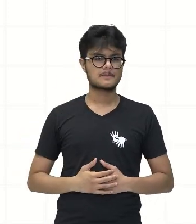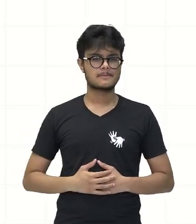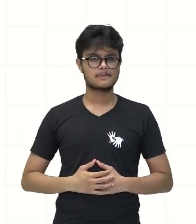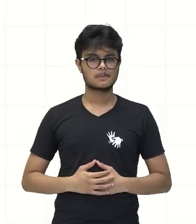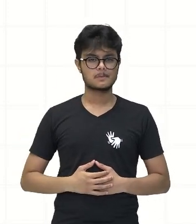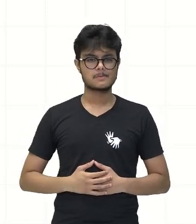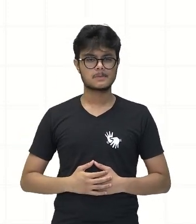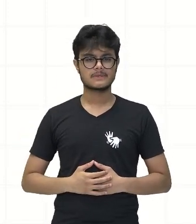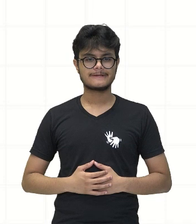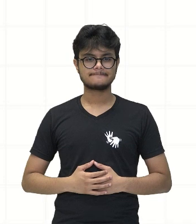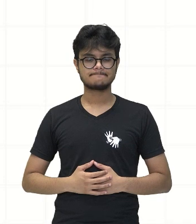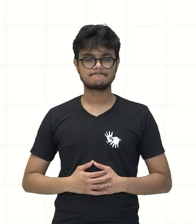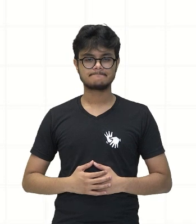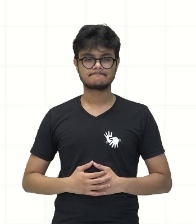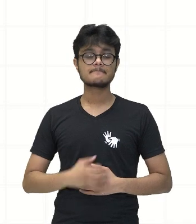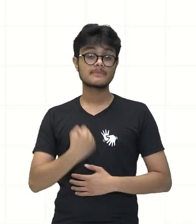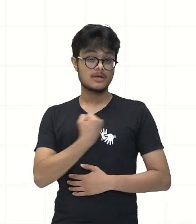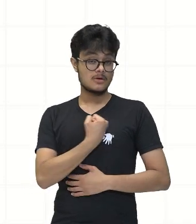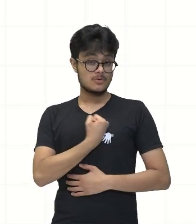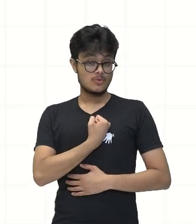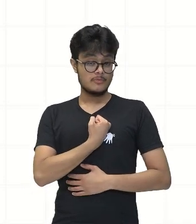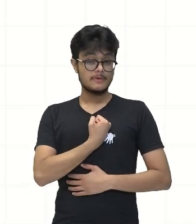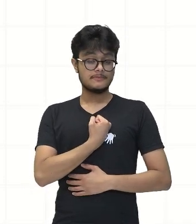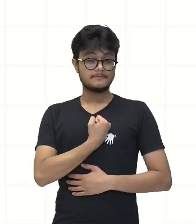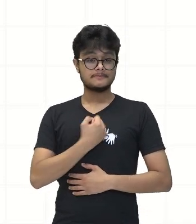esses fatores primos aqui, ó,